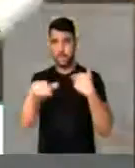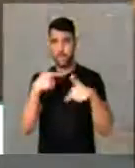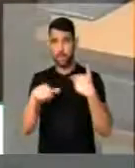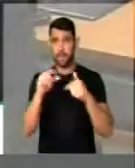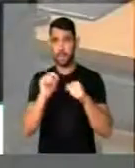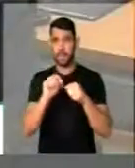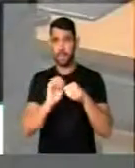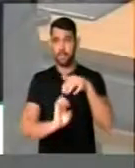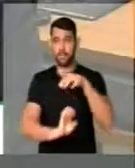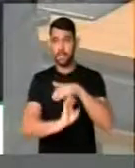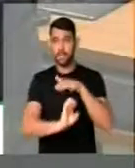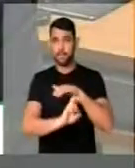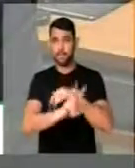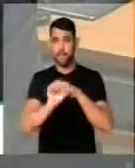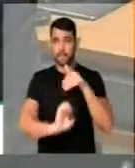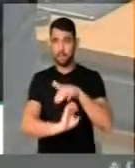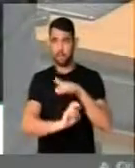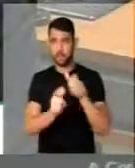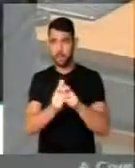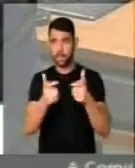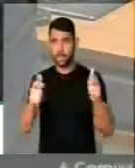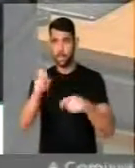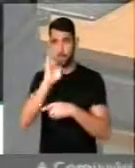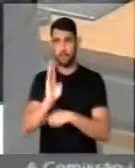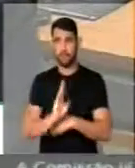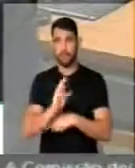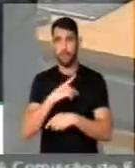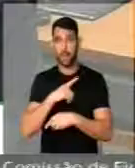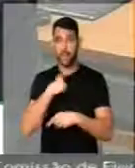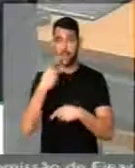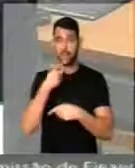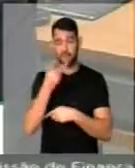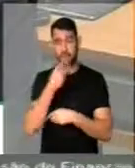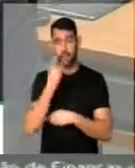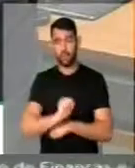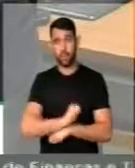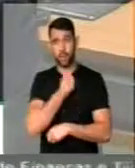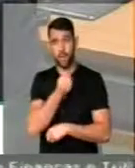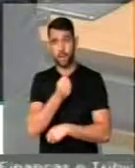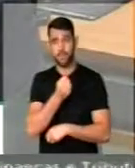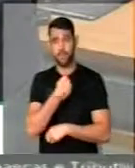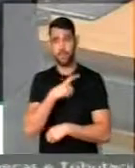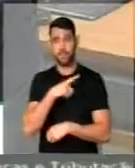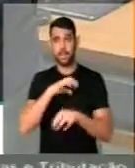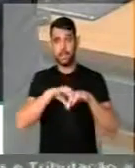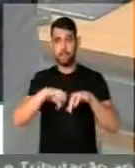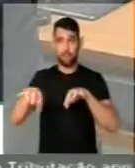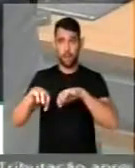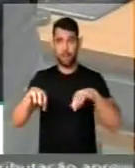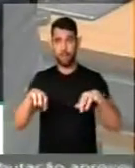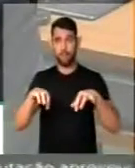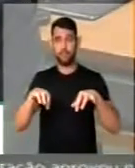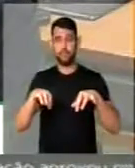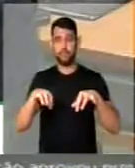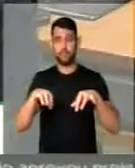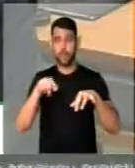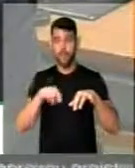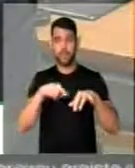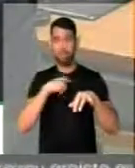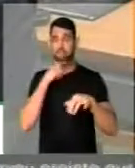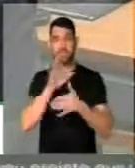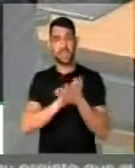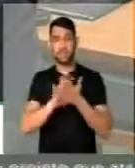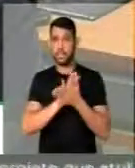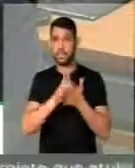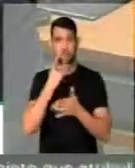para ter as empresas, para que as empresas cresçam no Brasil. Esse discurso do ódio, da segregação, esse não